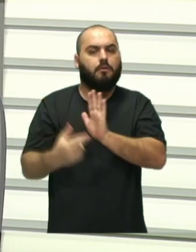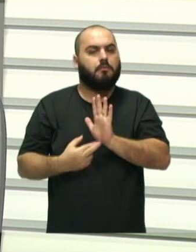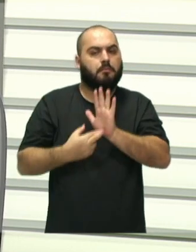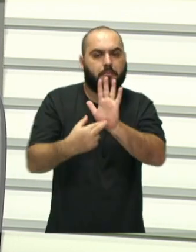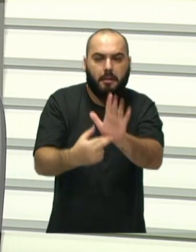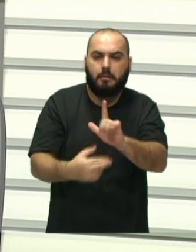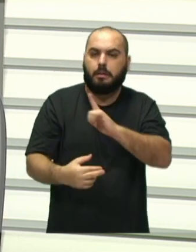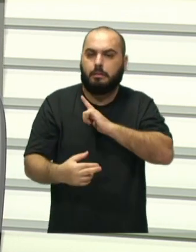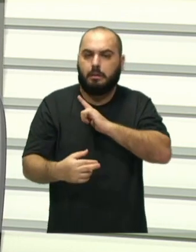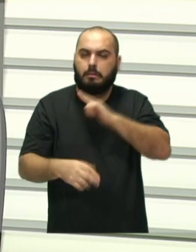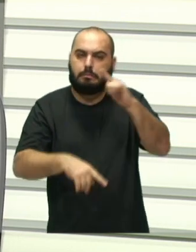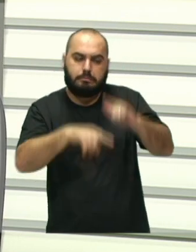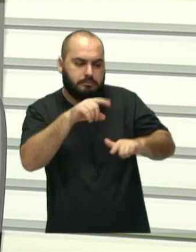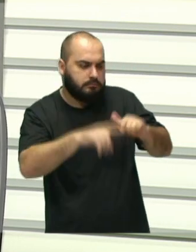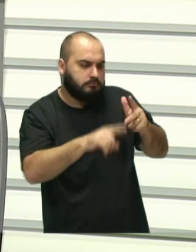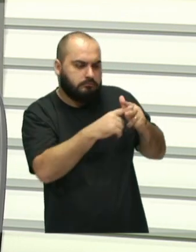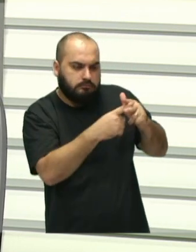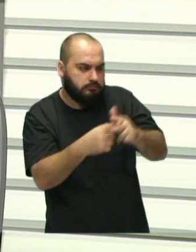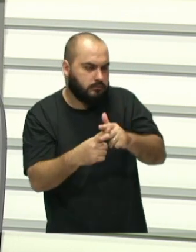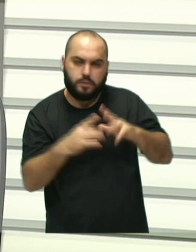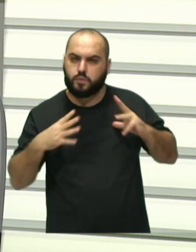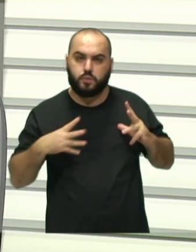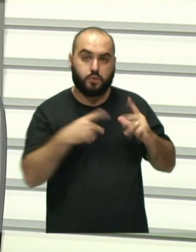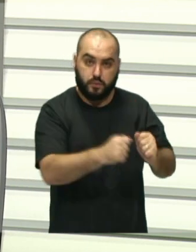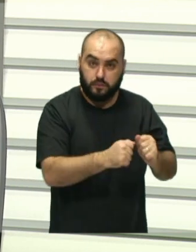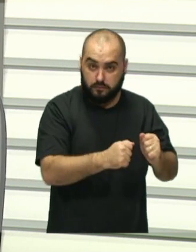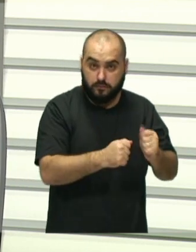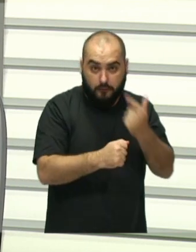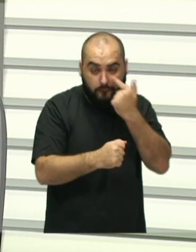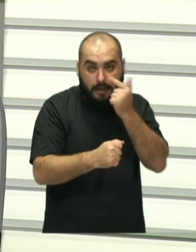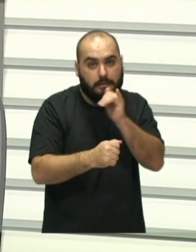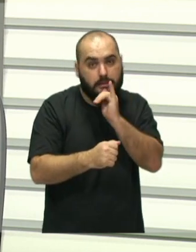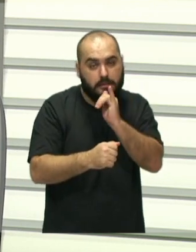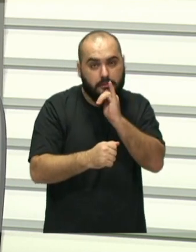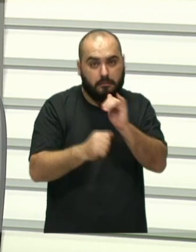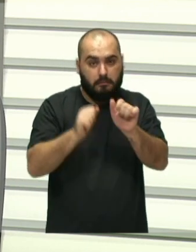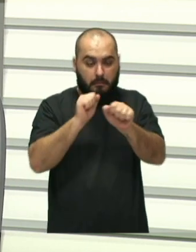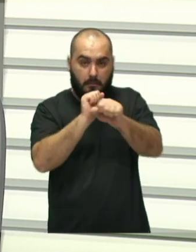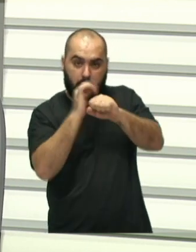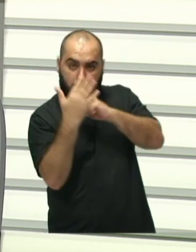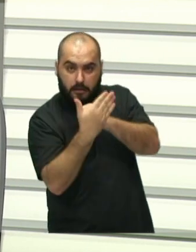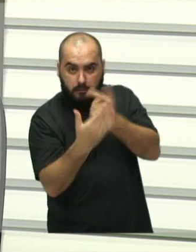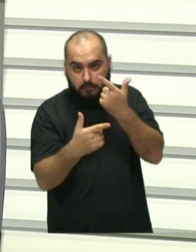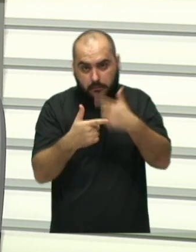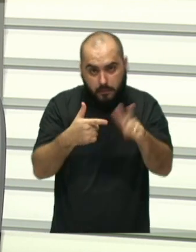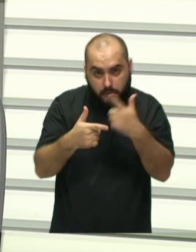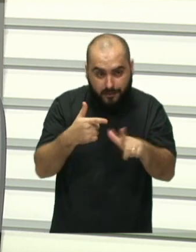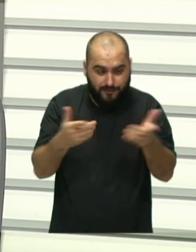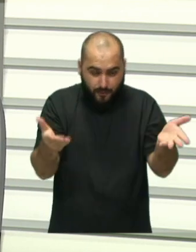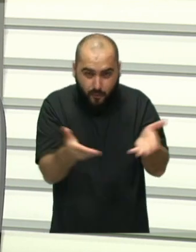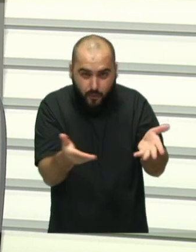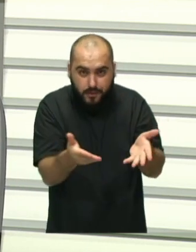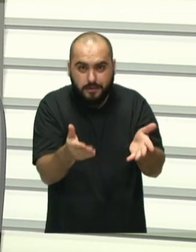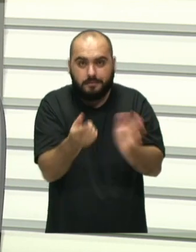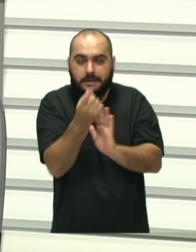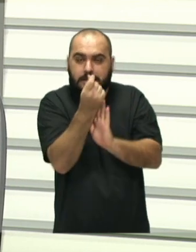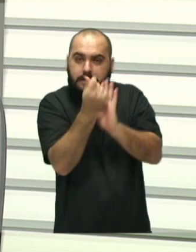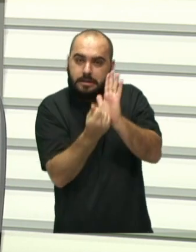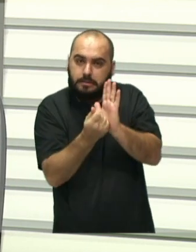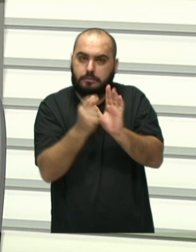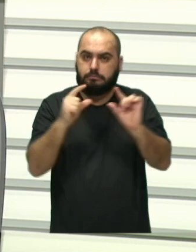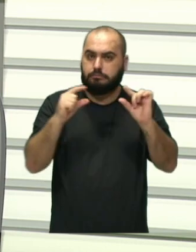as matérias e todas quando a gente vive uma pandemia um problema é na área econômica